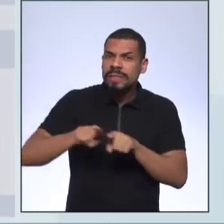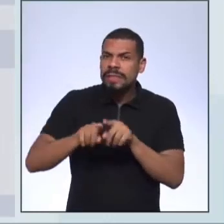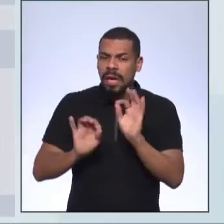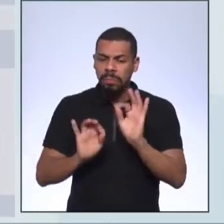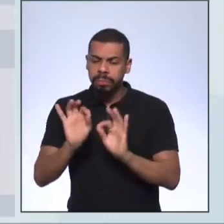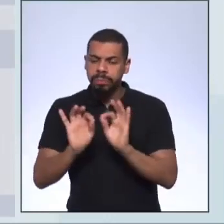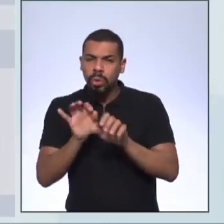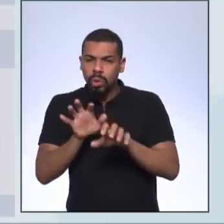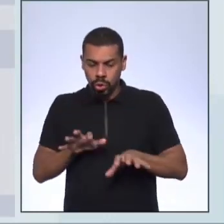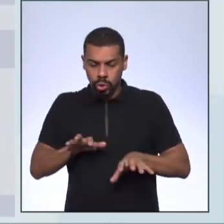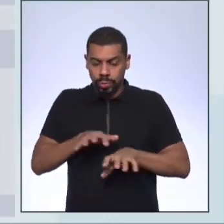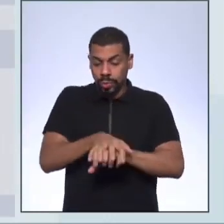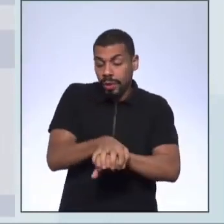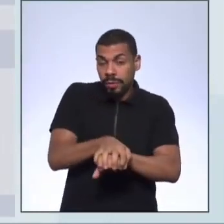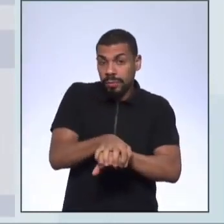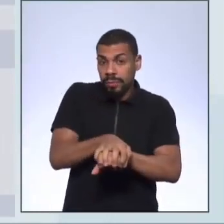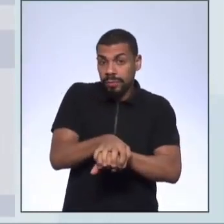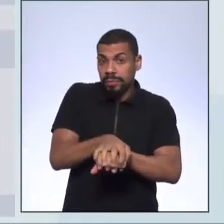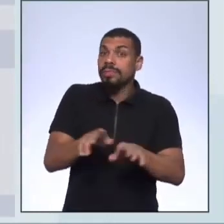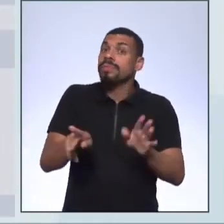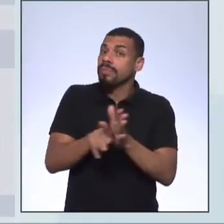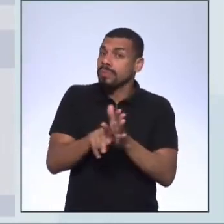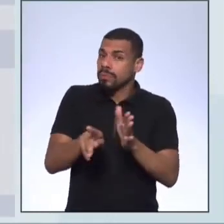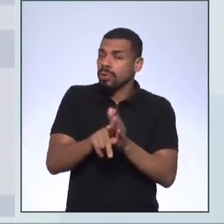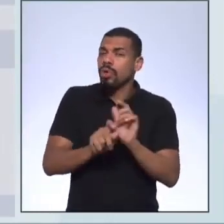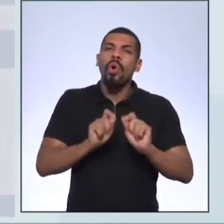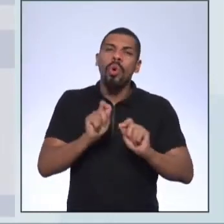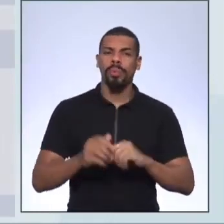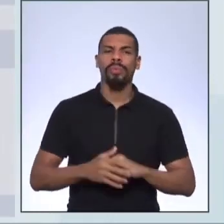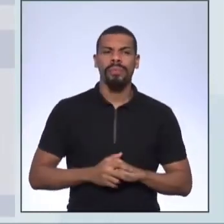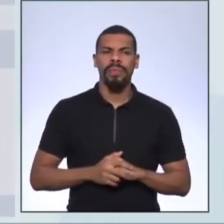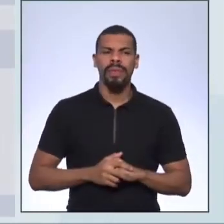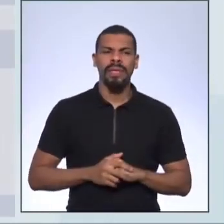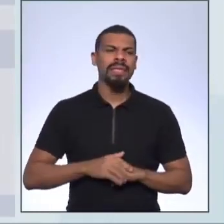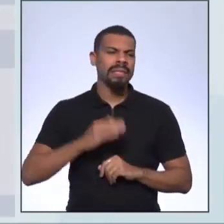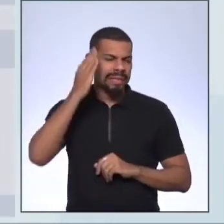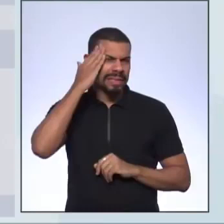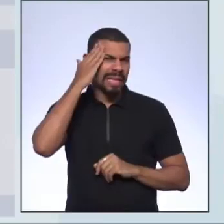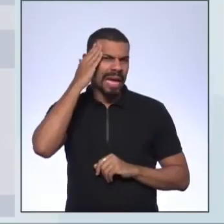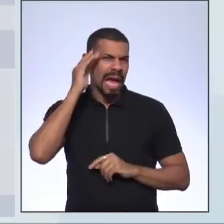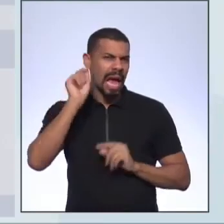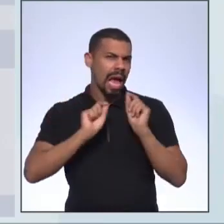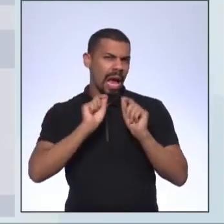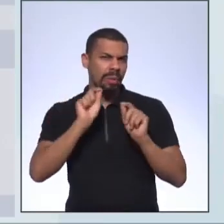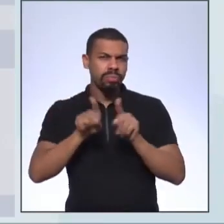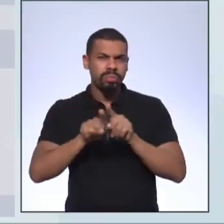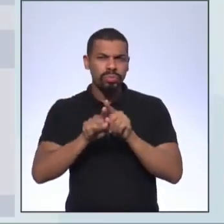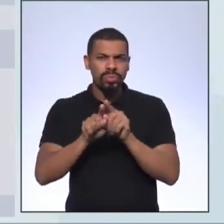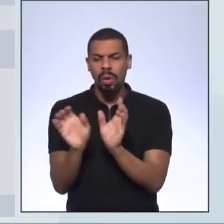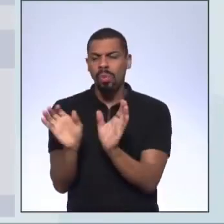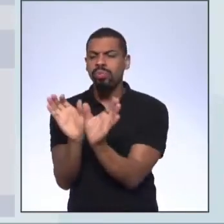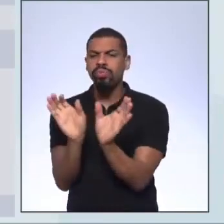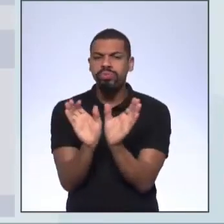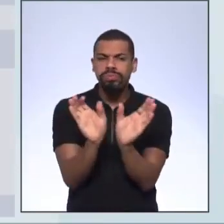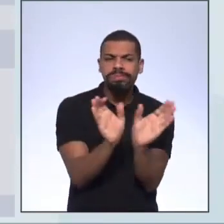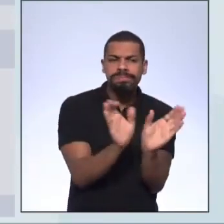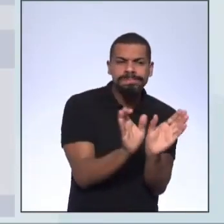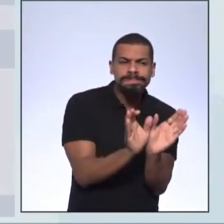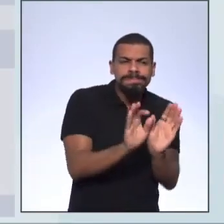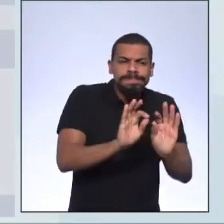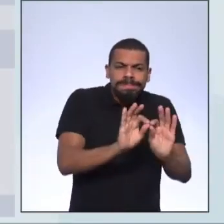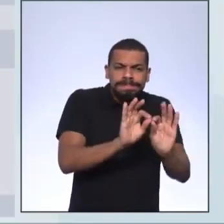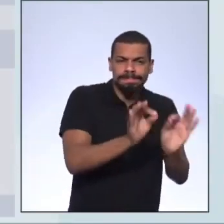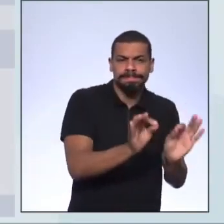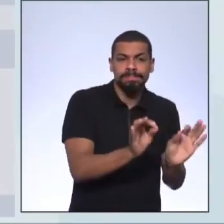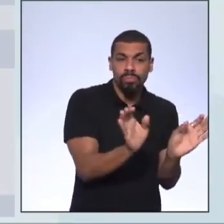no Monera são procarióticos, ou seja, são aquela célula que não tem um núcleo definido. Então, o material genético ele